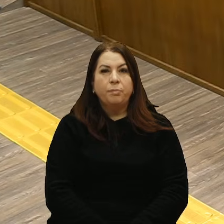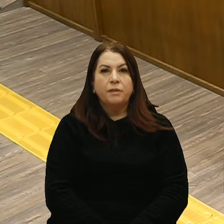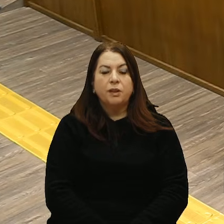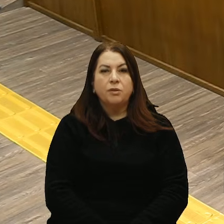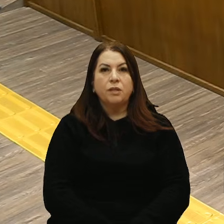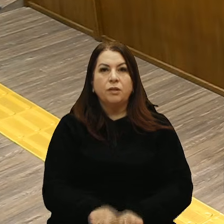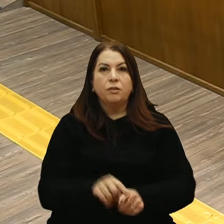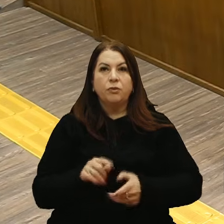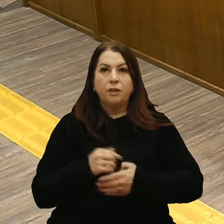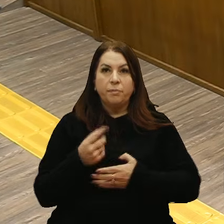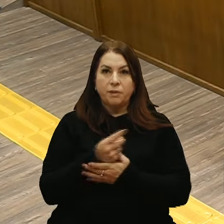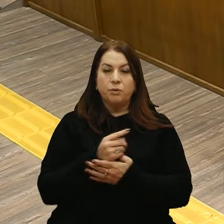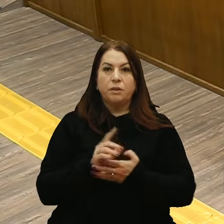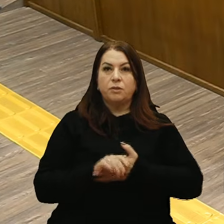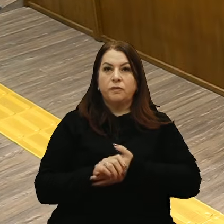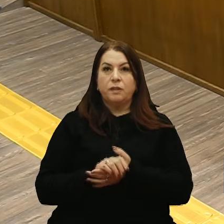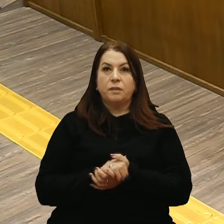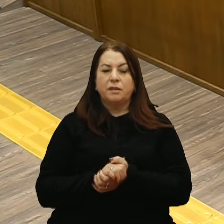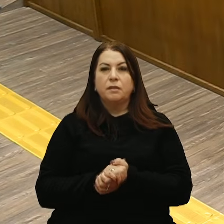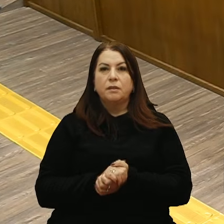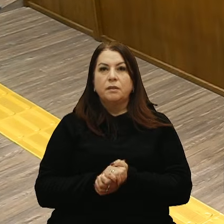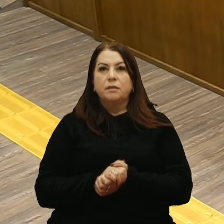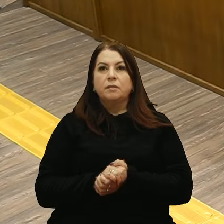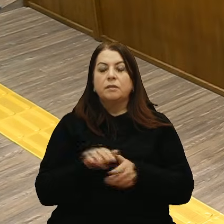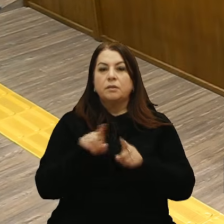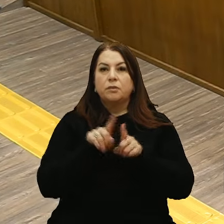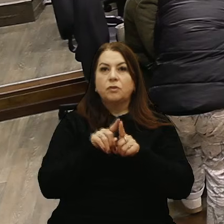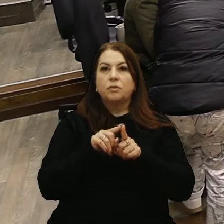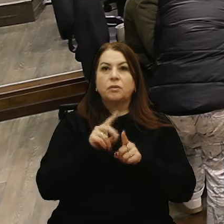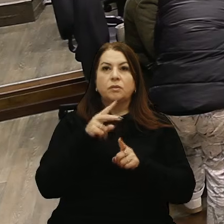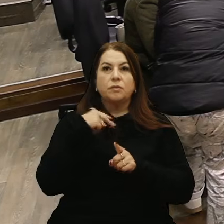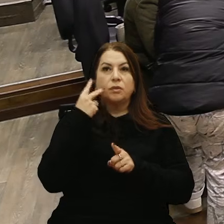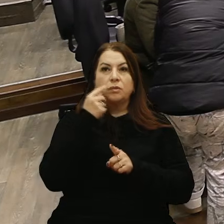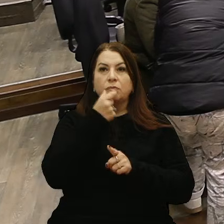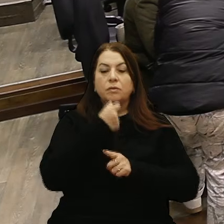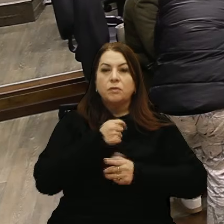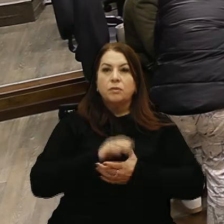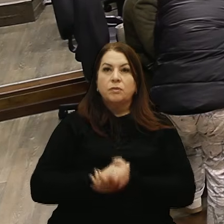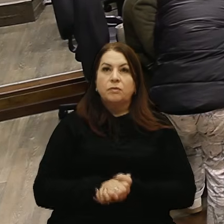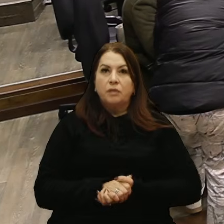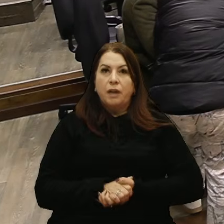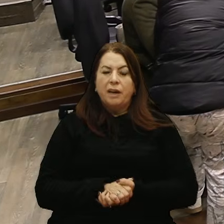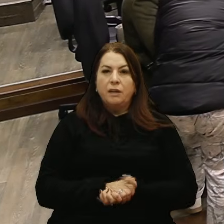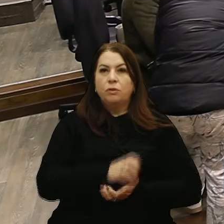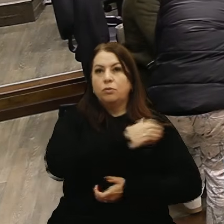Próximo vereador inscrito, vereador Tenente Cristiano Becker, com a palavra.